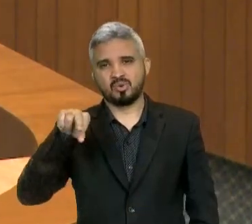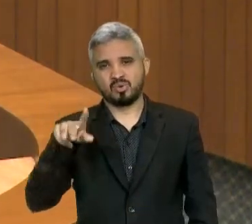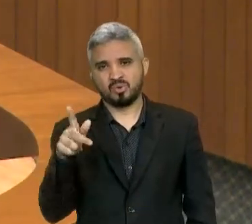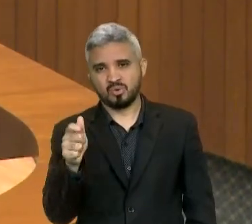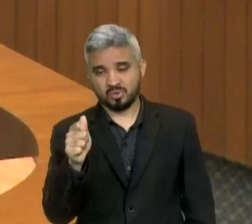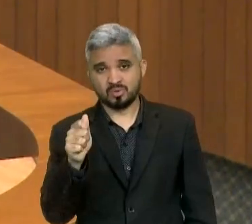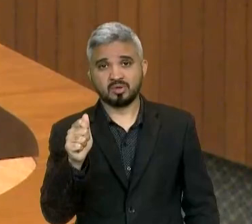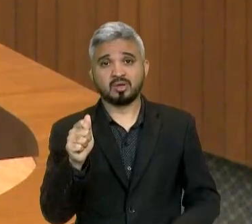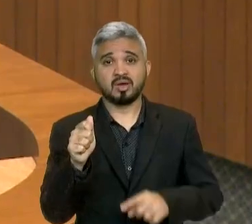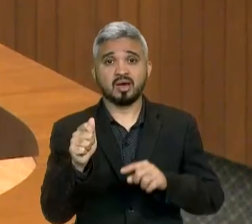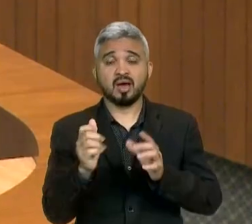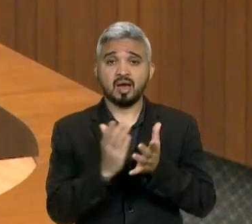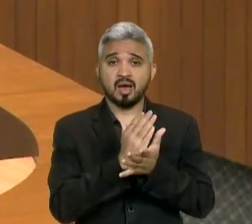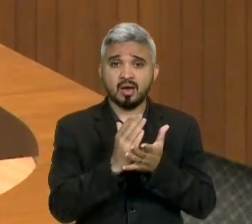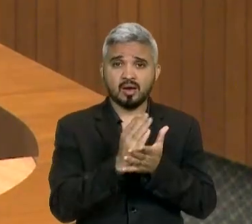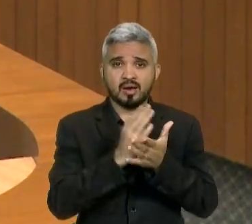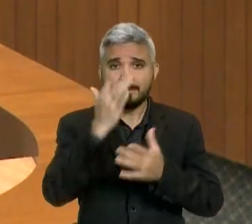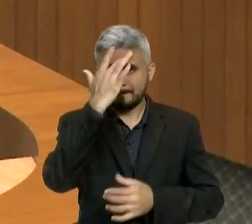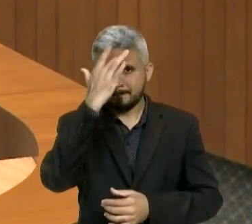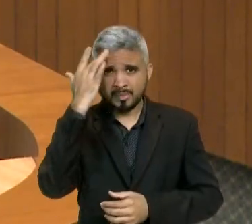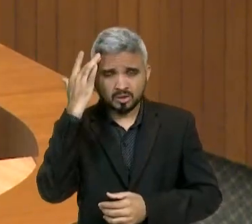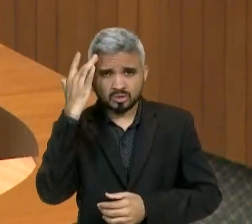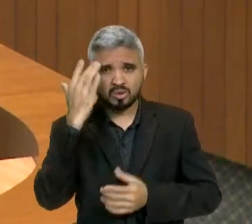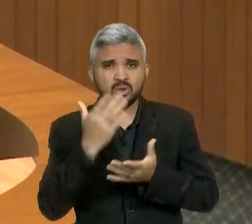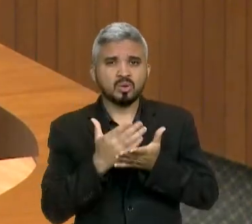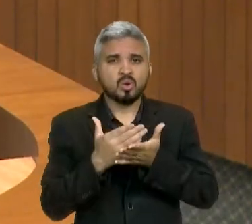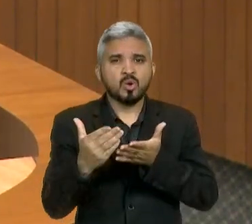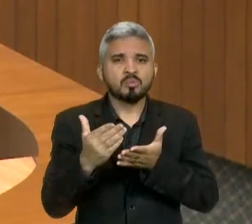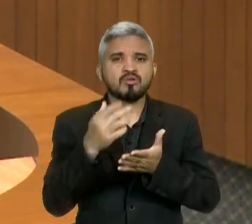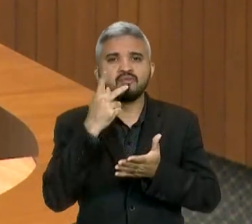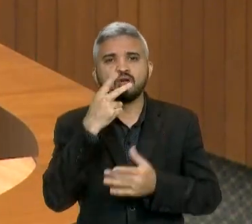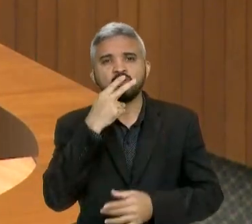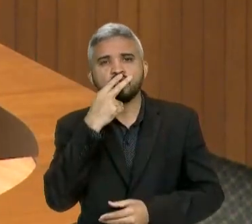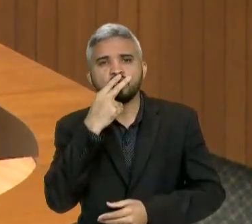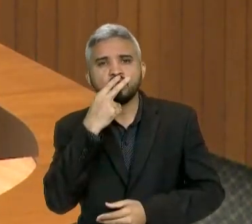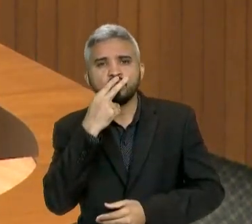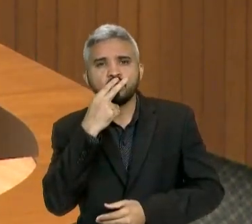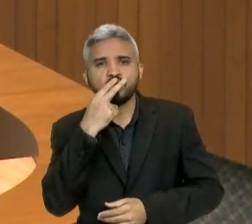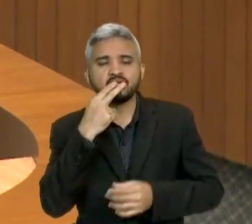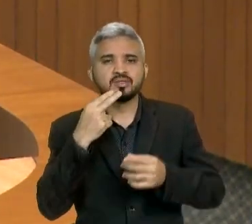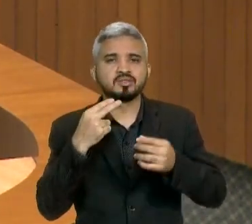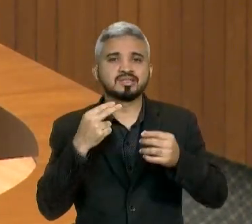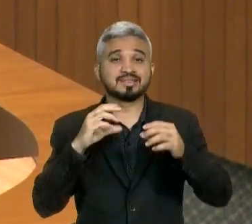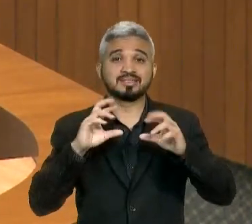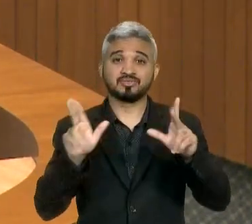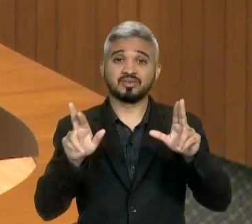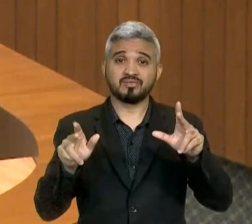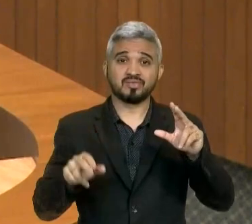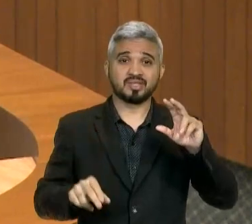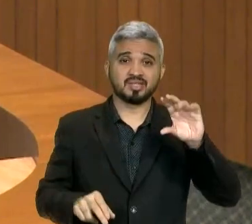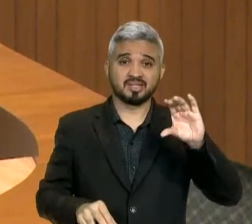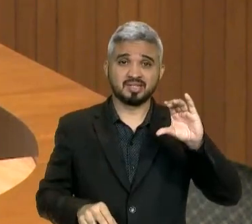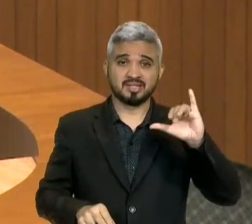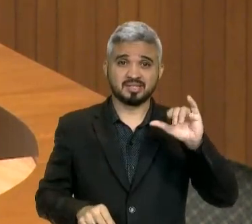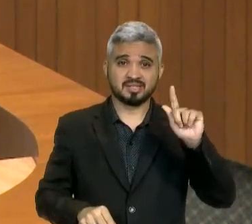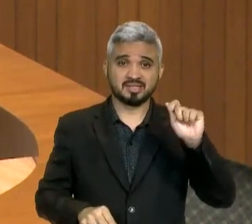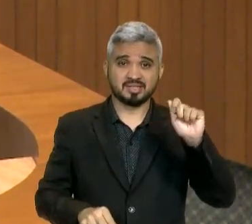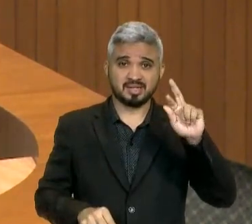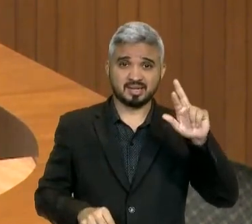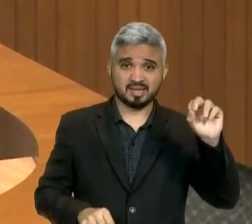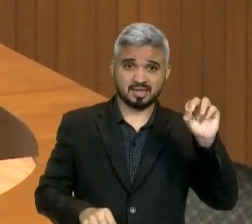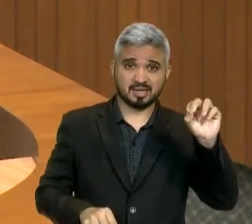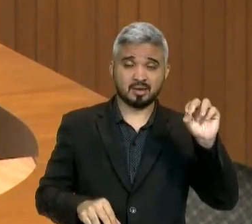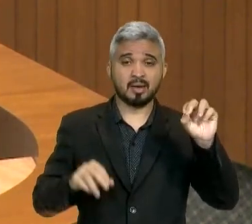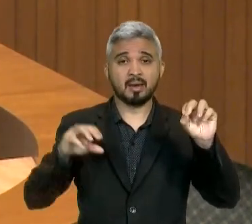subdimensionando o impacto do fumar a maconha, como se diferente fosse do cigarro, em termos de prejuízo e em termos aí